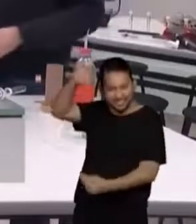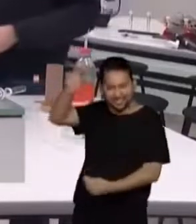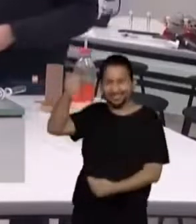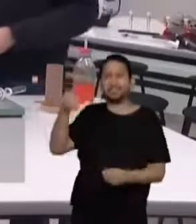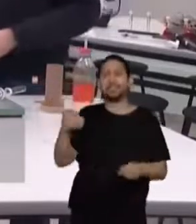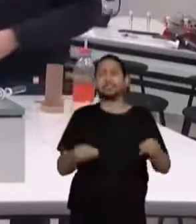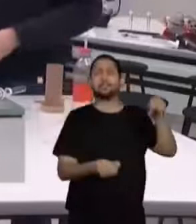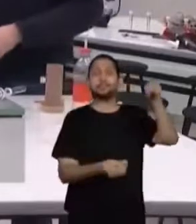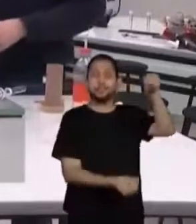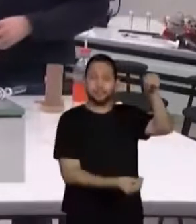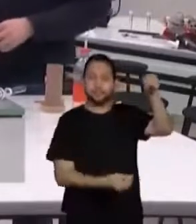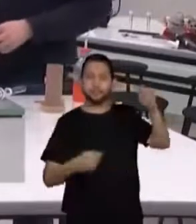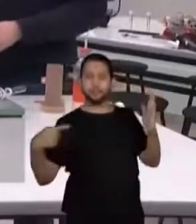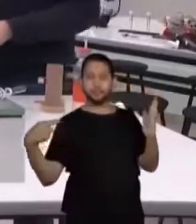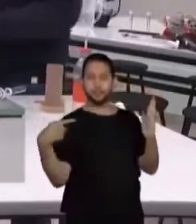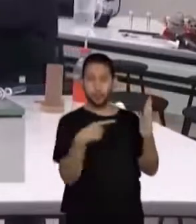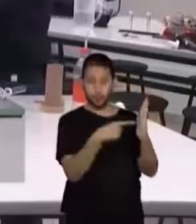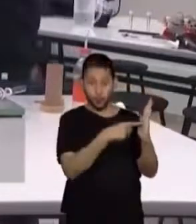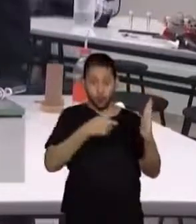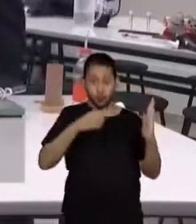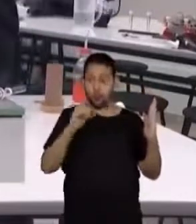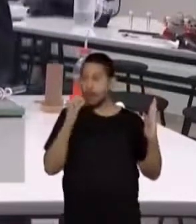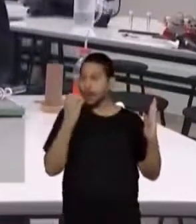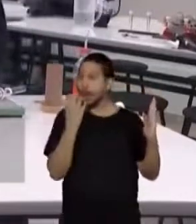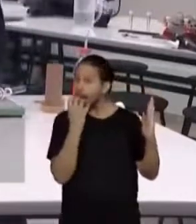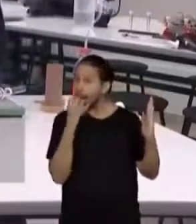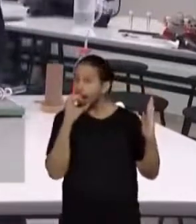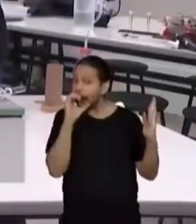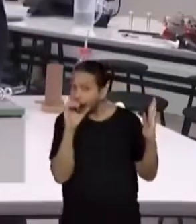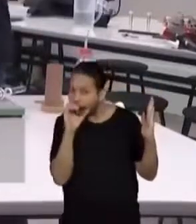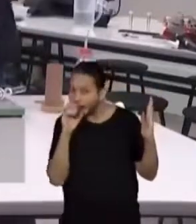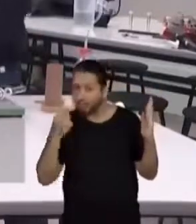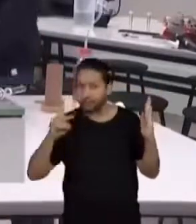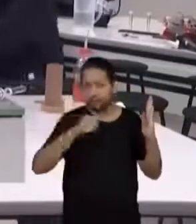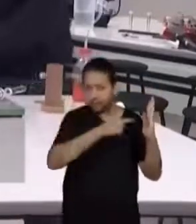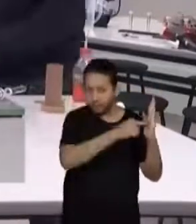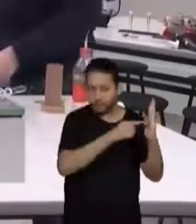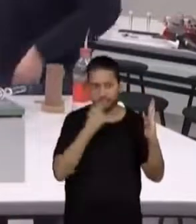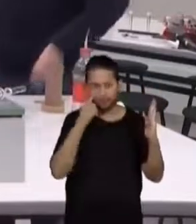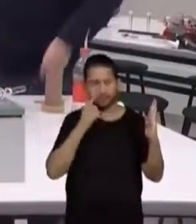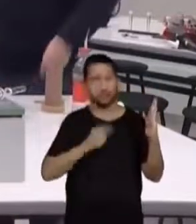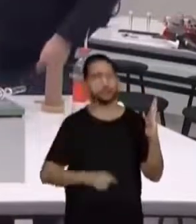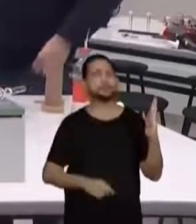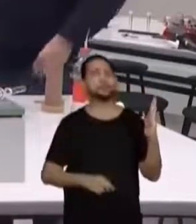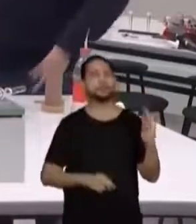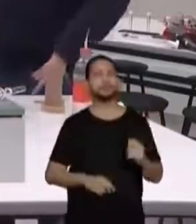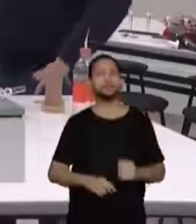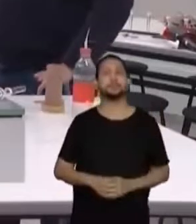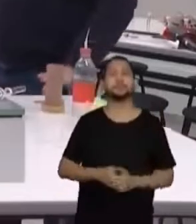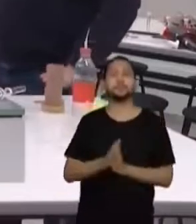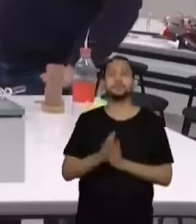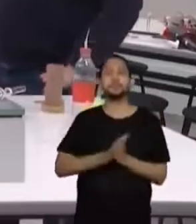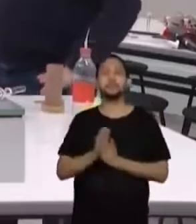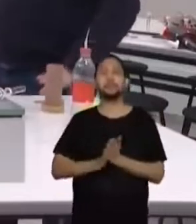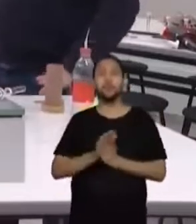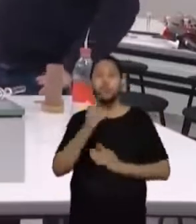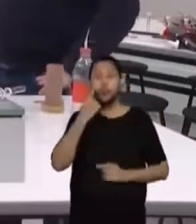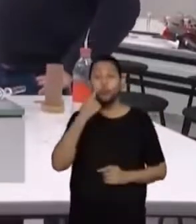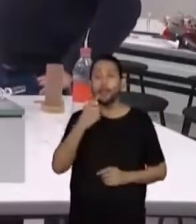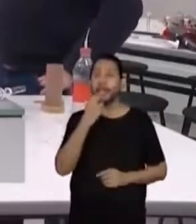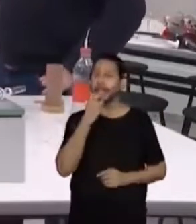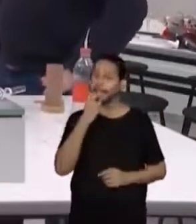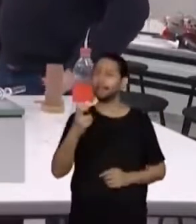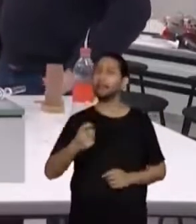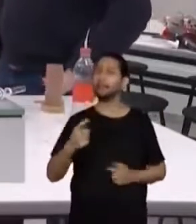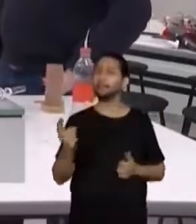trovão. E aí você faz o grito então. Beleza. Ok? Então aqui está. Beleza. Boa sorte. Obrigado. Vamos ver então. O grito do Giba vai